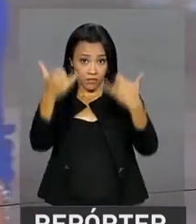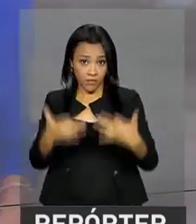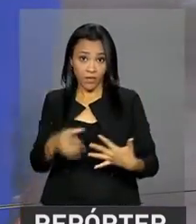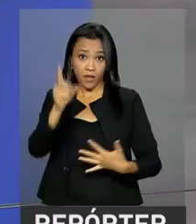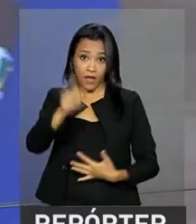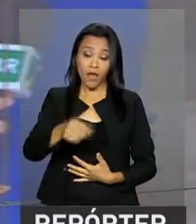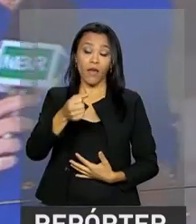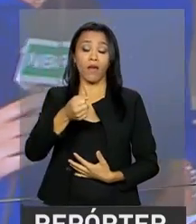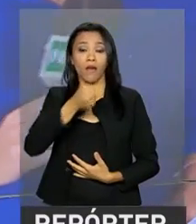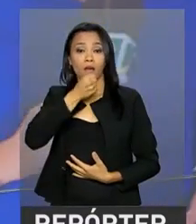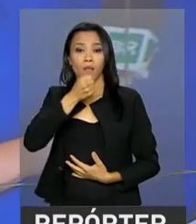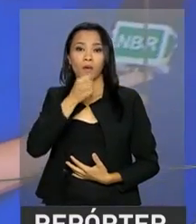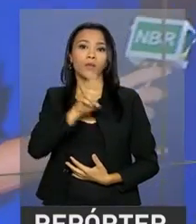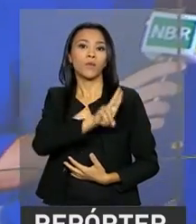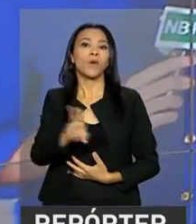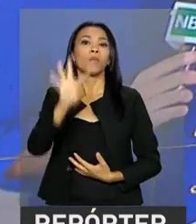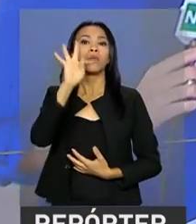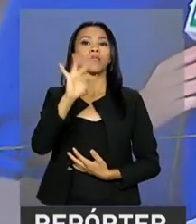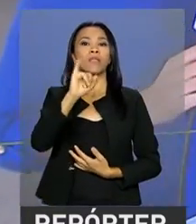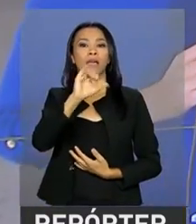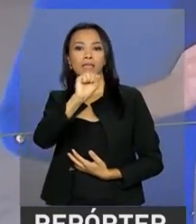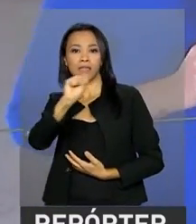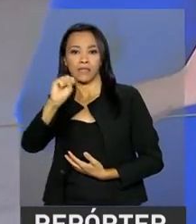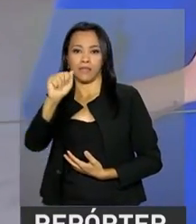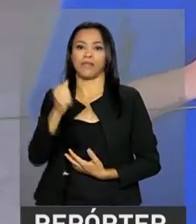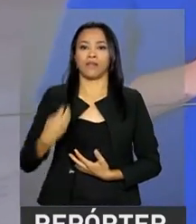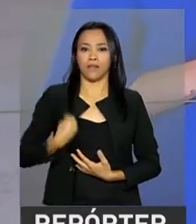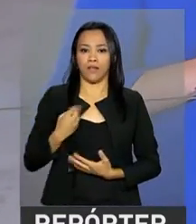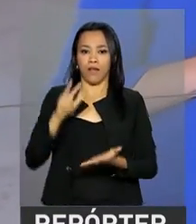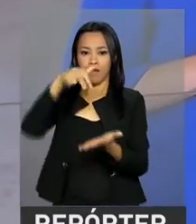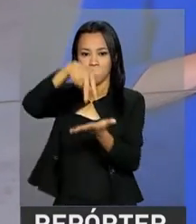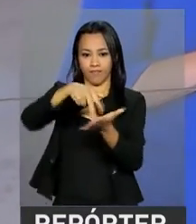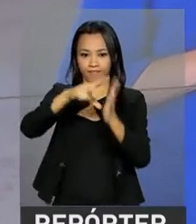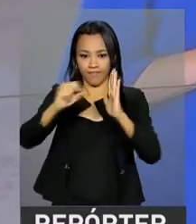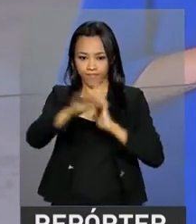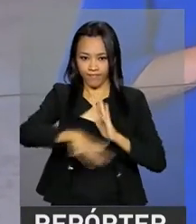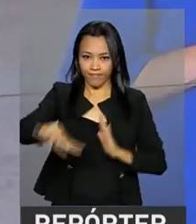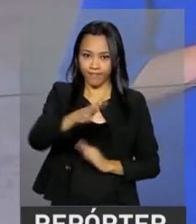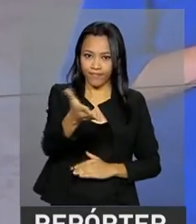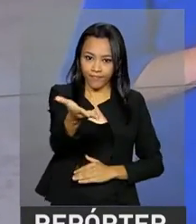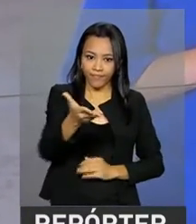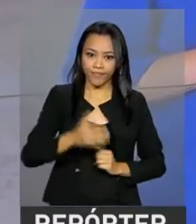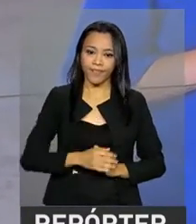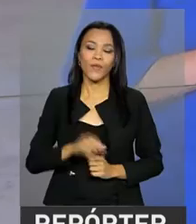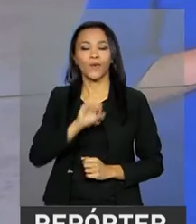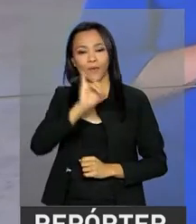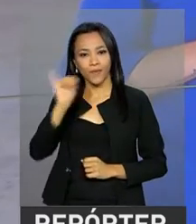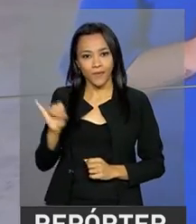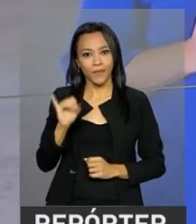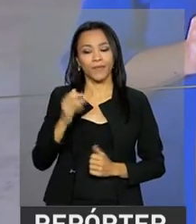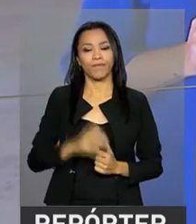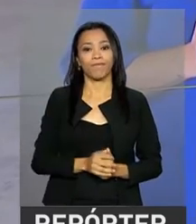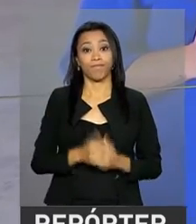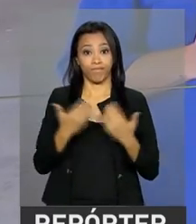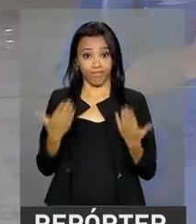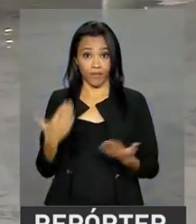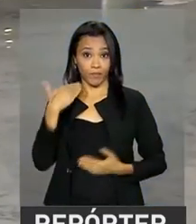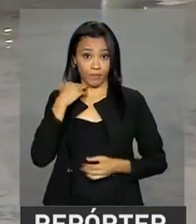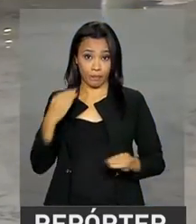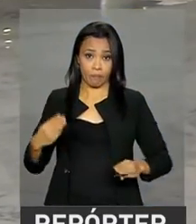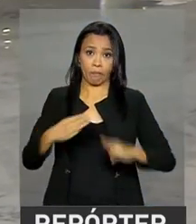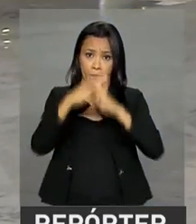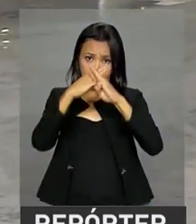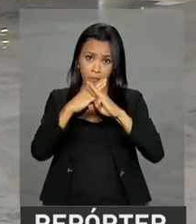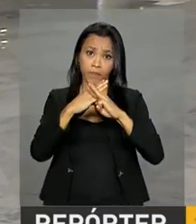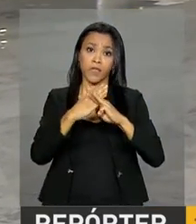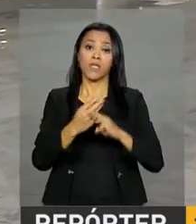a repórter Thaíssa Dias, que está lá no Palácio do Planalto. Oi, Thaíssa. Olá, Leandro. A Caixa Econômica